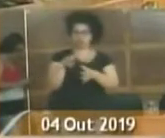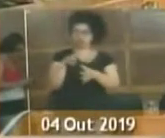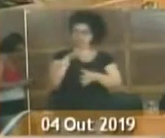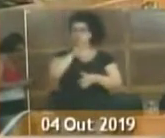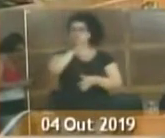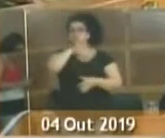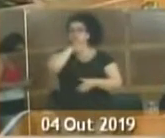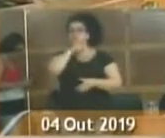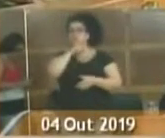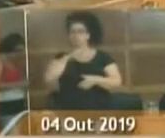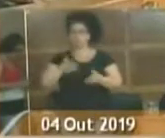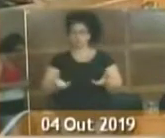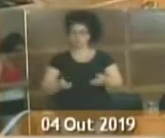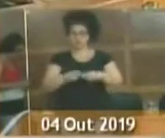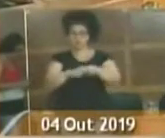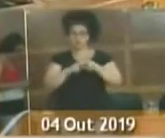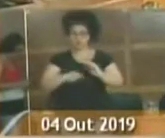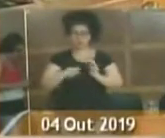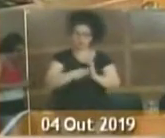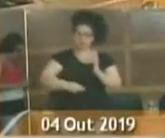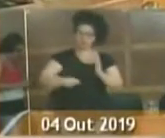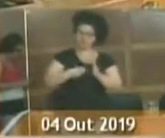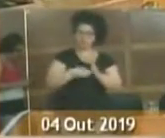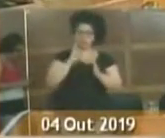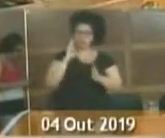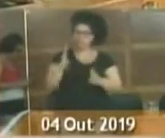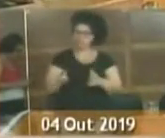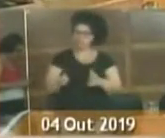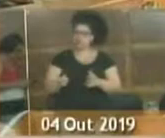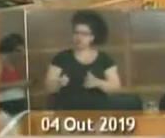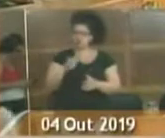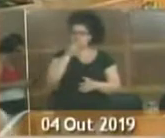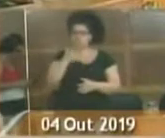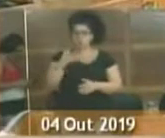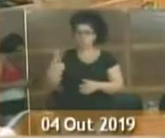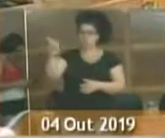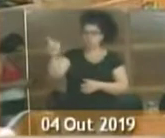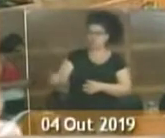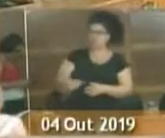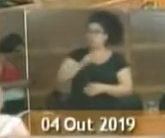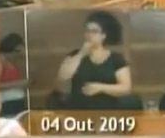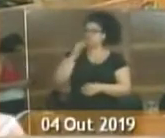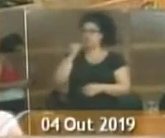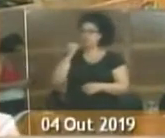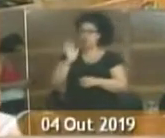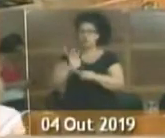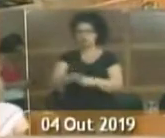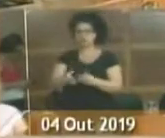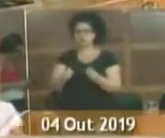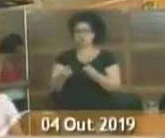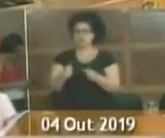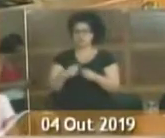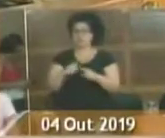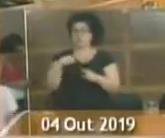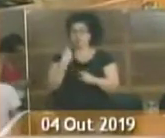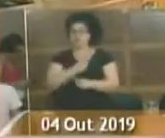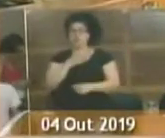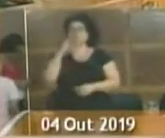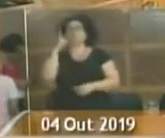olhar, é bem positivo pela causa do prefeito Fernando Jordão, é que a gente